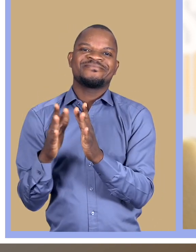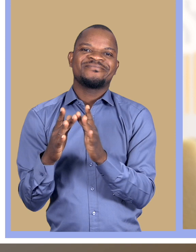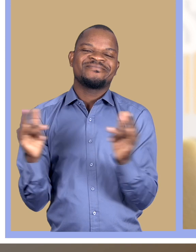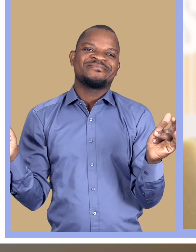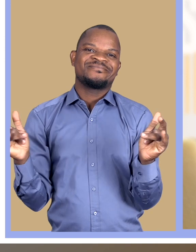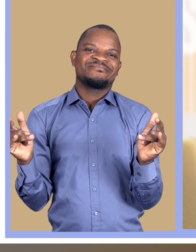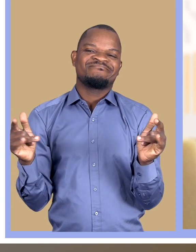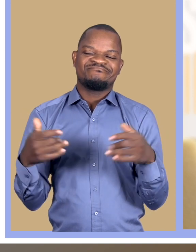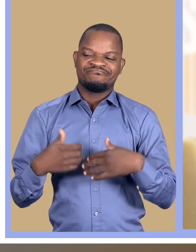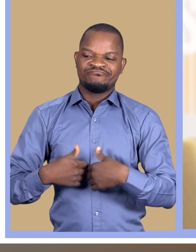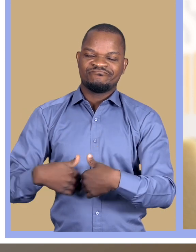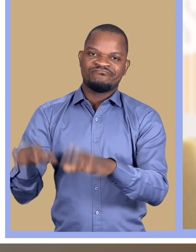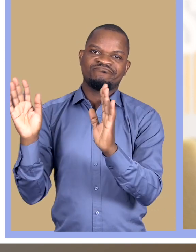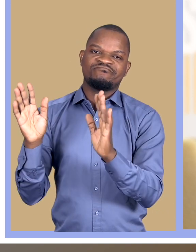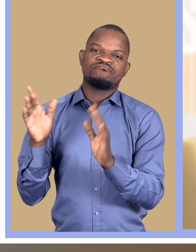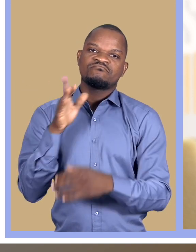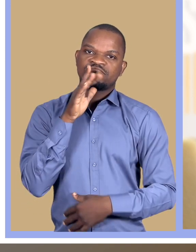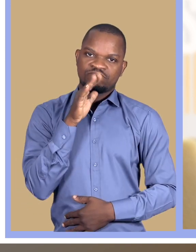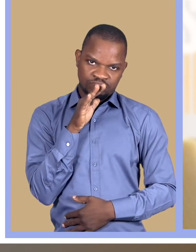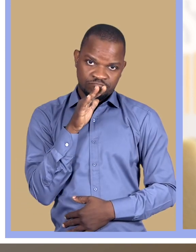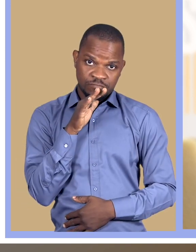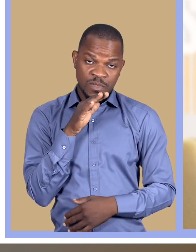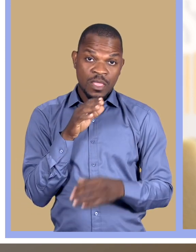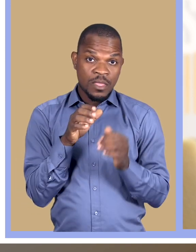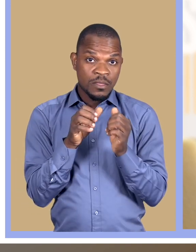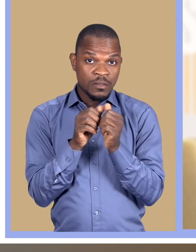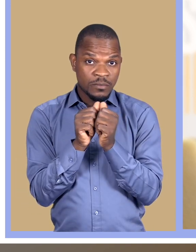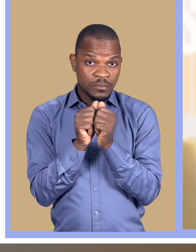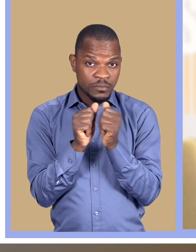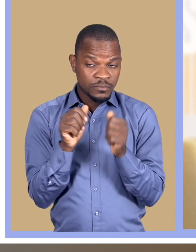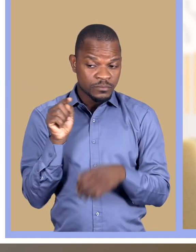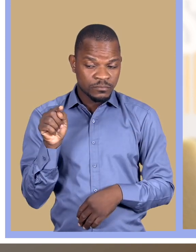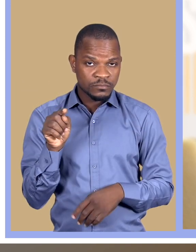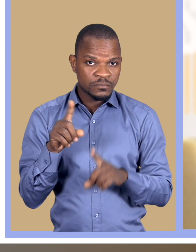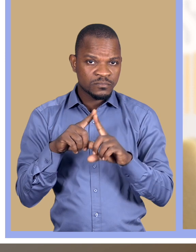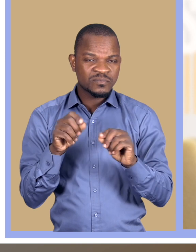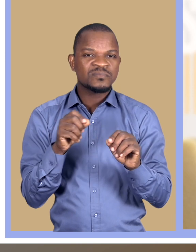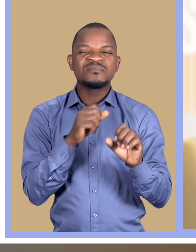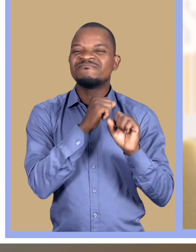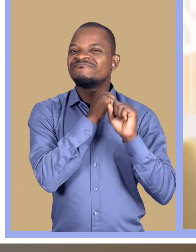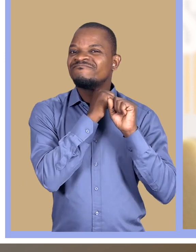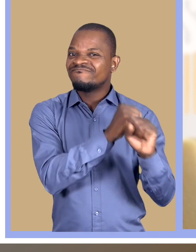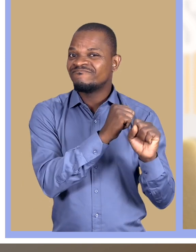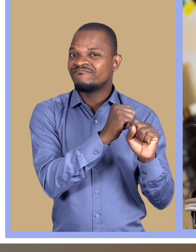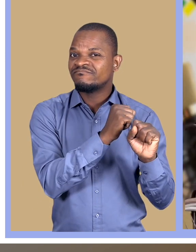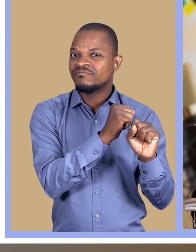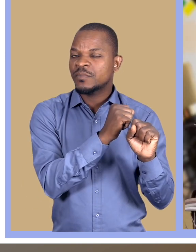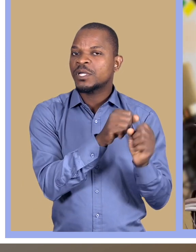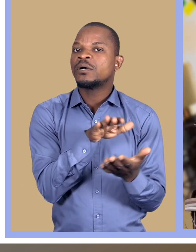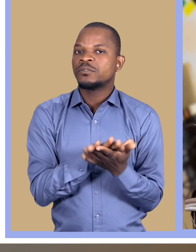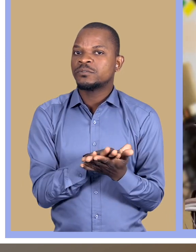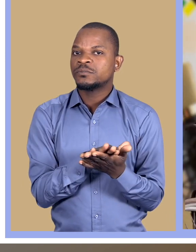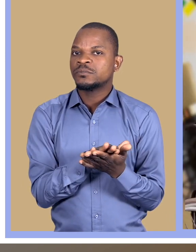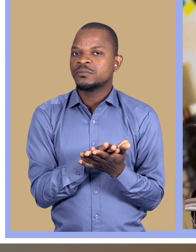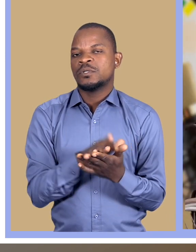fazer absolutamente nada. Agora, essa consciência vai ser obrigatoriamente ativada quando passas